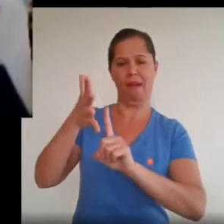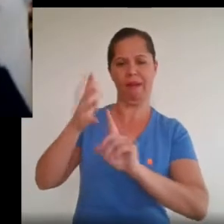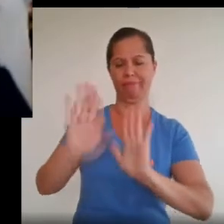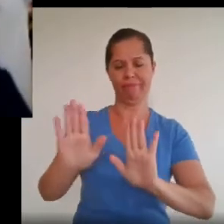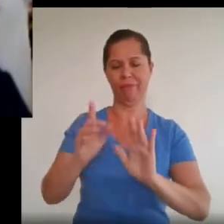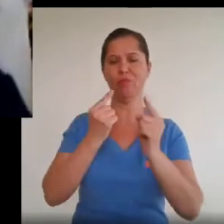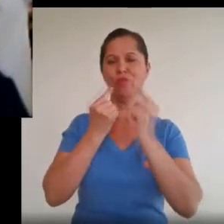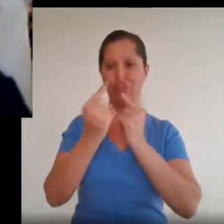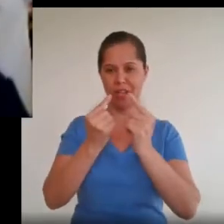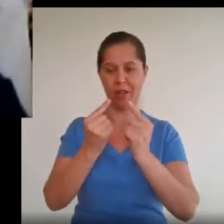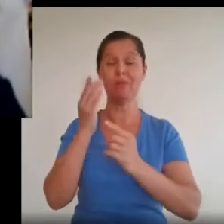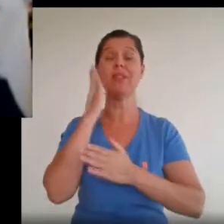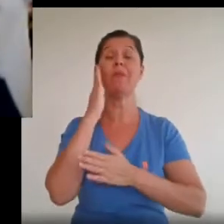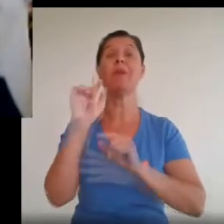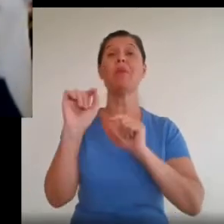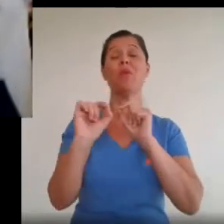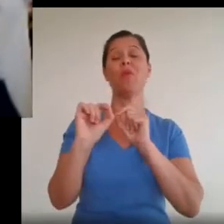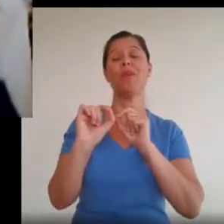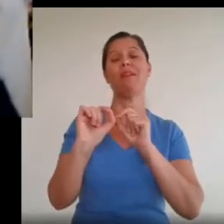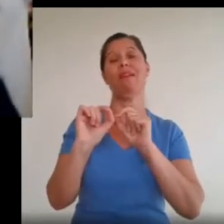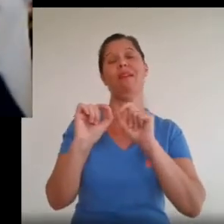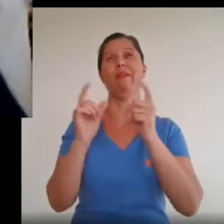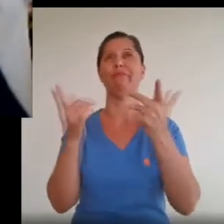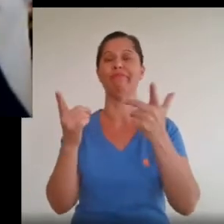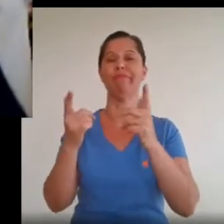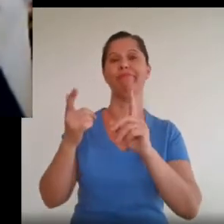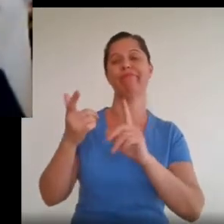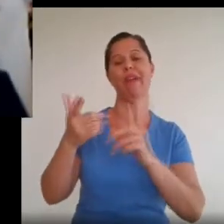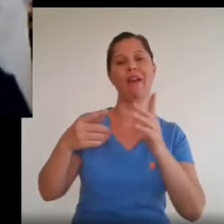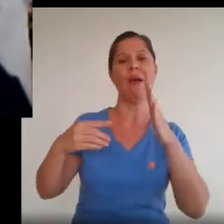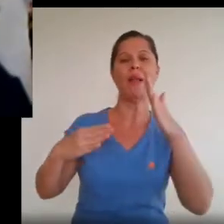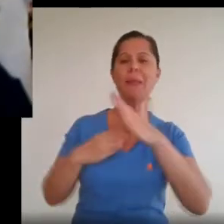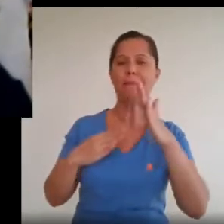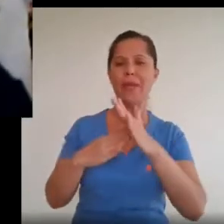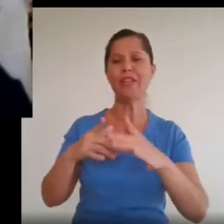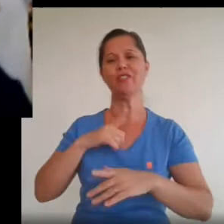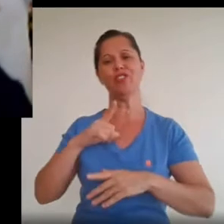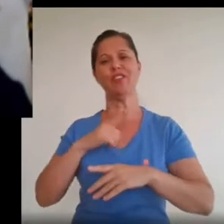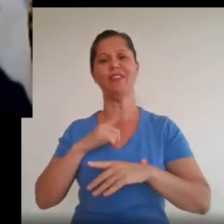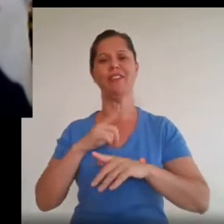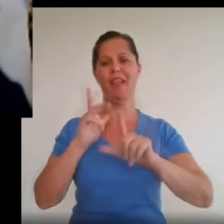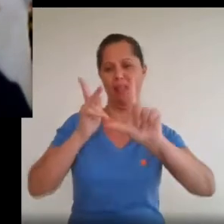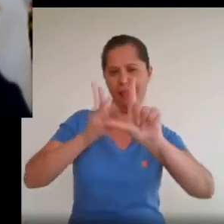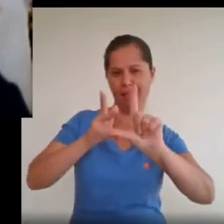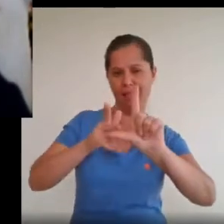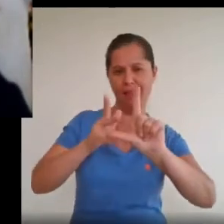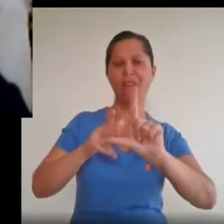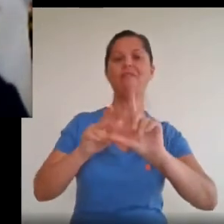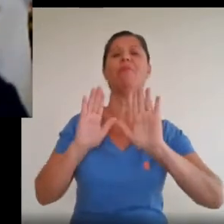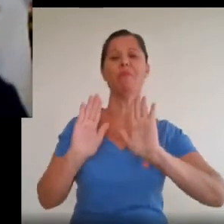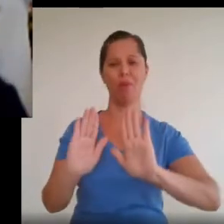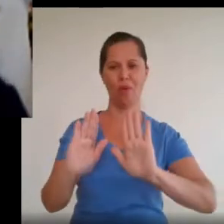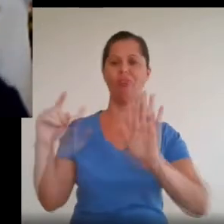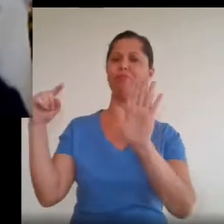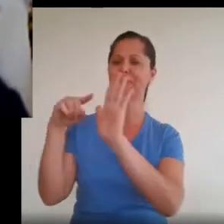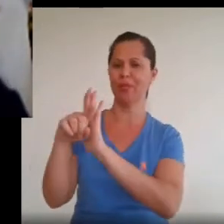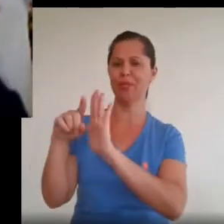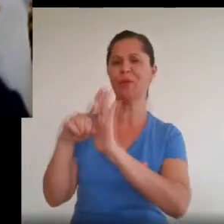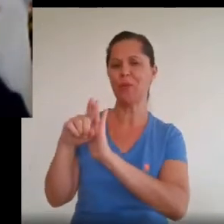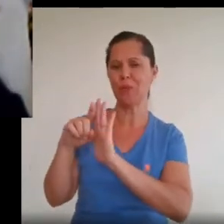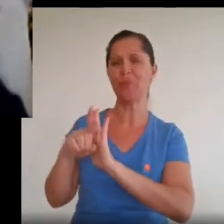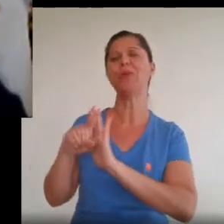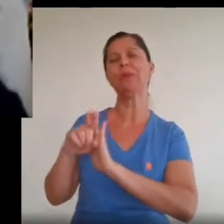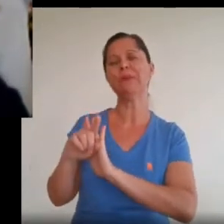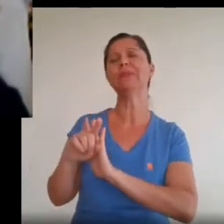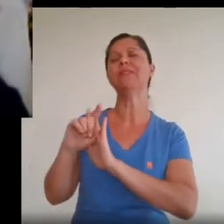gente sabe das limitações dos sistemas, mas eu estou aqui, vocês podem ir mandando perguntas, que a meninada vai estar